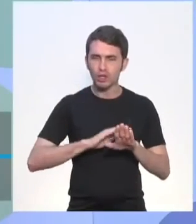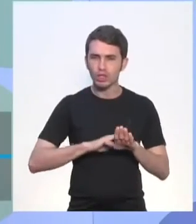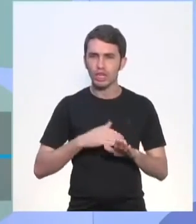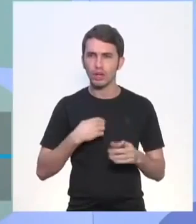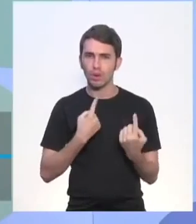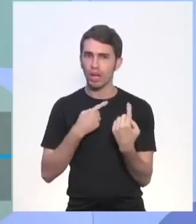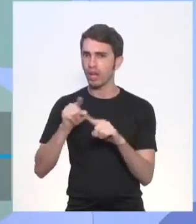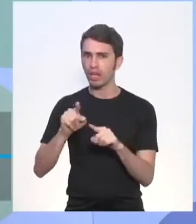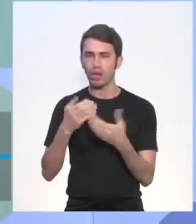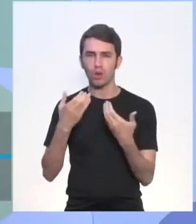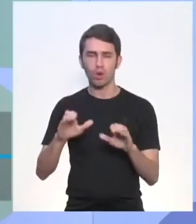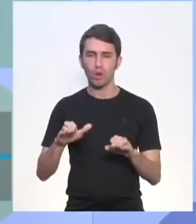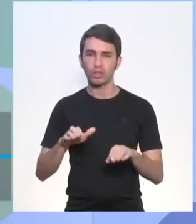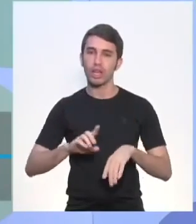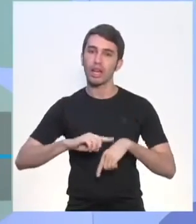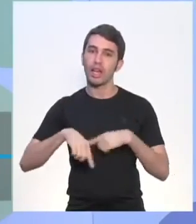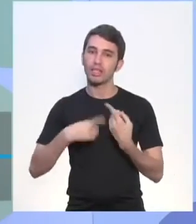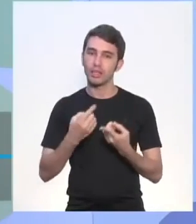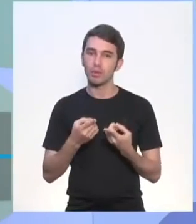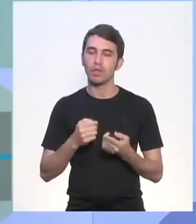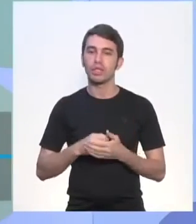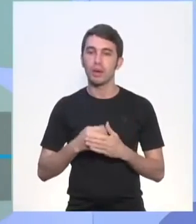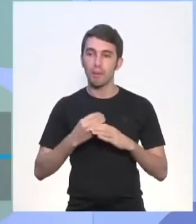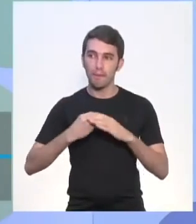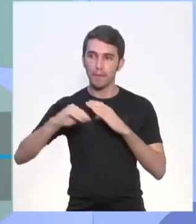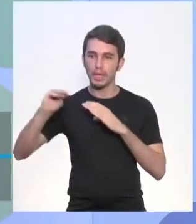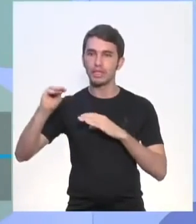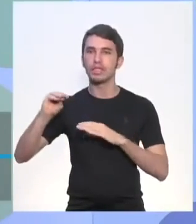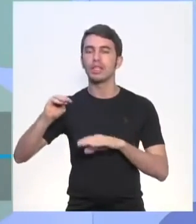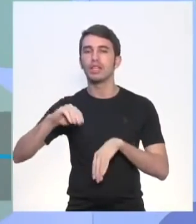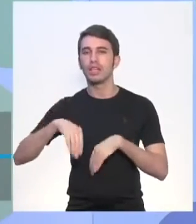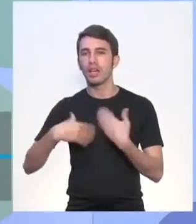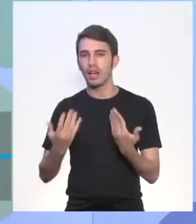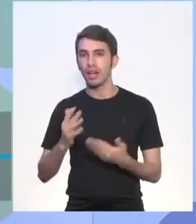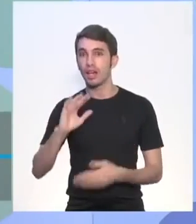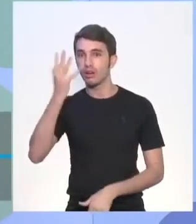contra. E aí acaba mandando para frente, e é onde acontecem essas disseminações